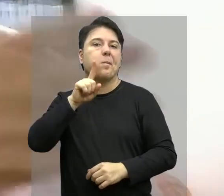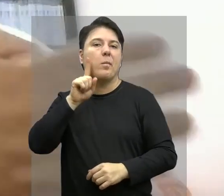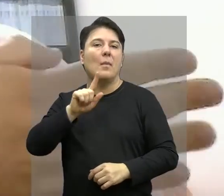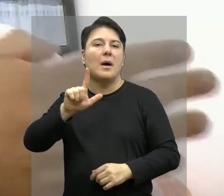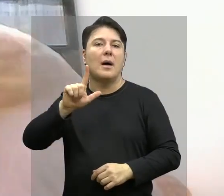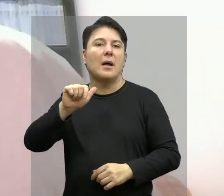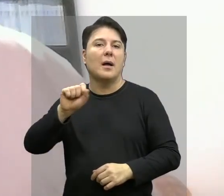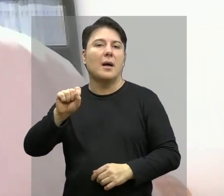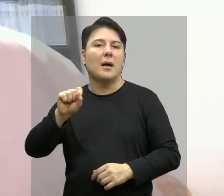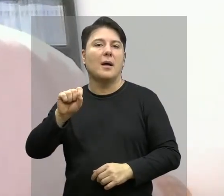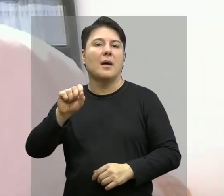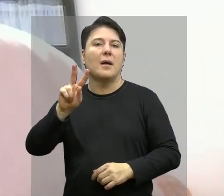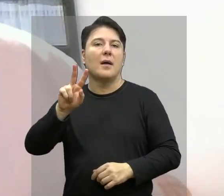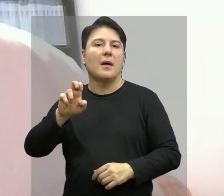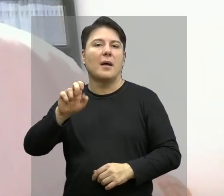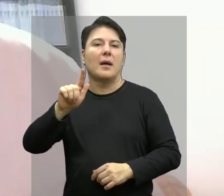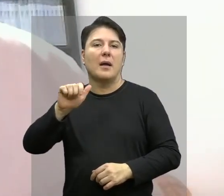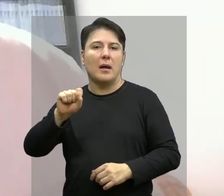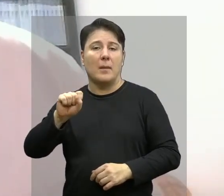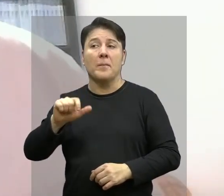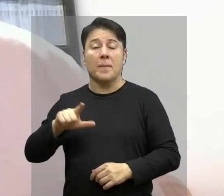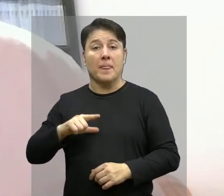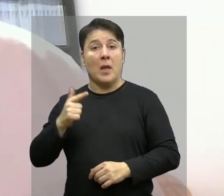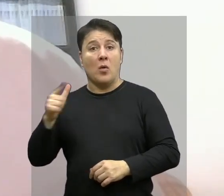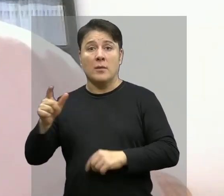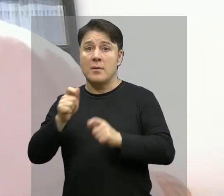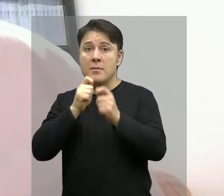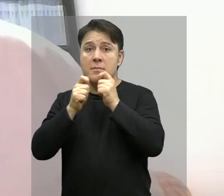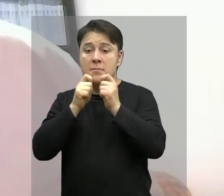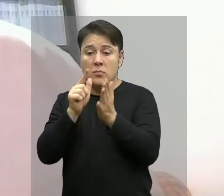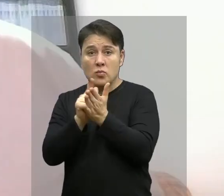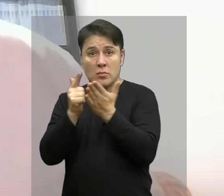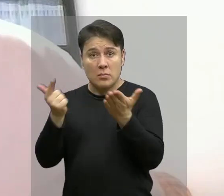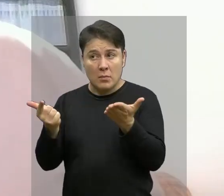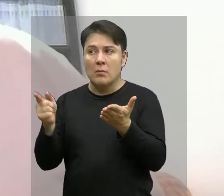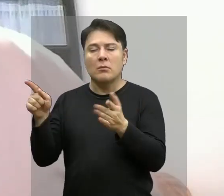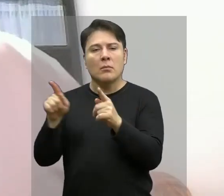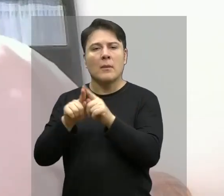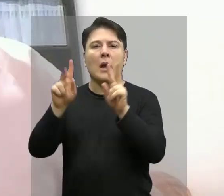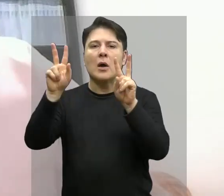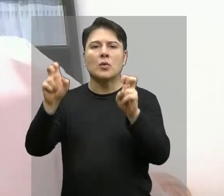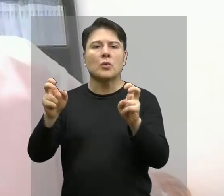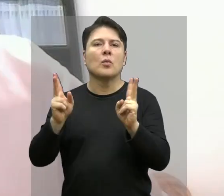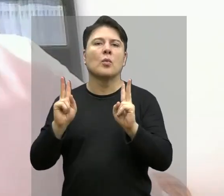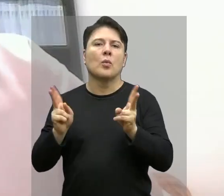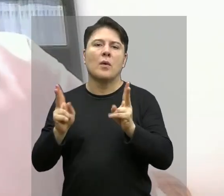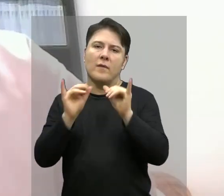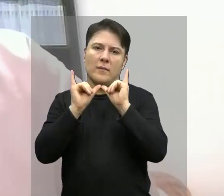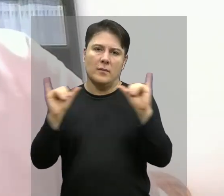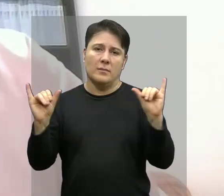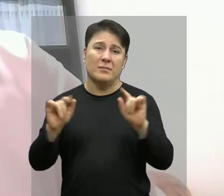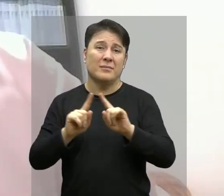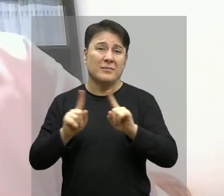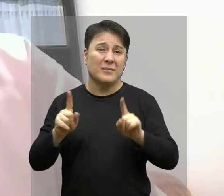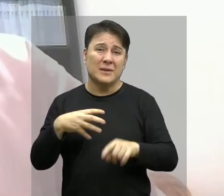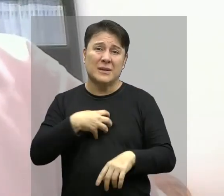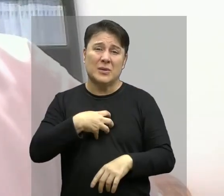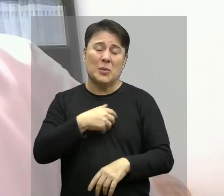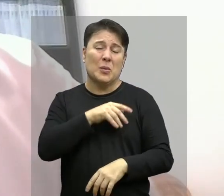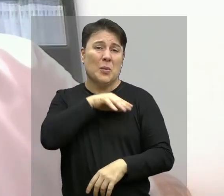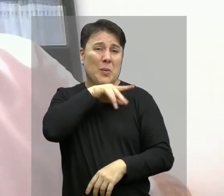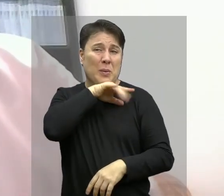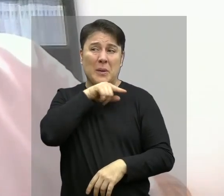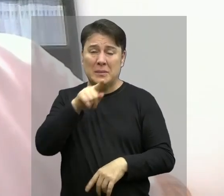Como tem uma reportagem do Intercept Brasil falando sobre isso, né? Então, é uma crueldade muito grande, é um